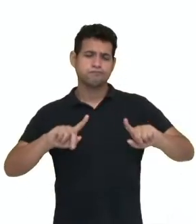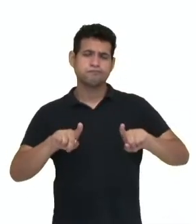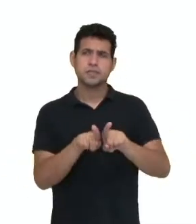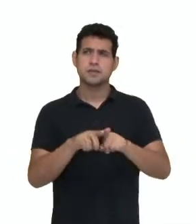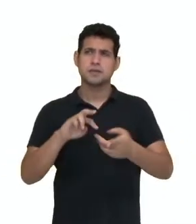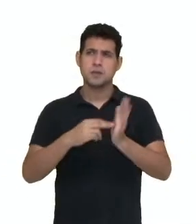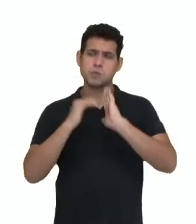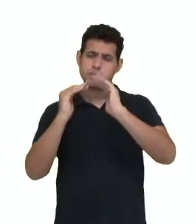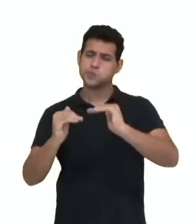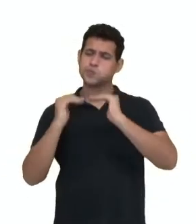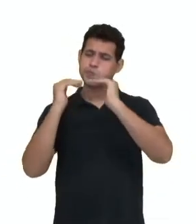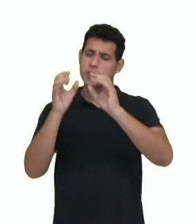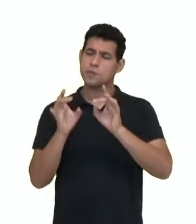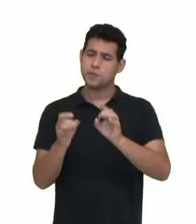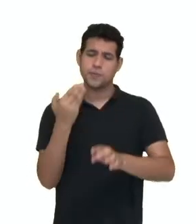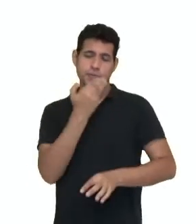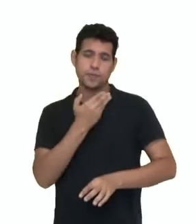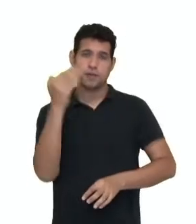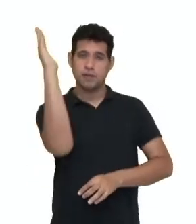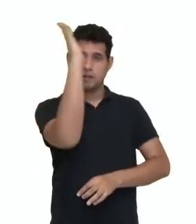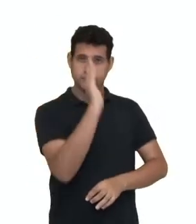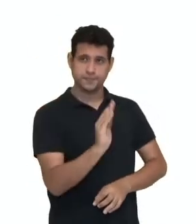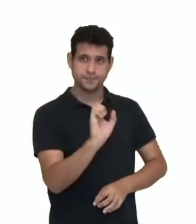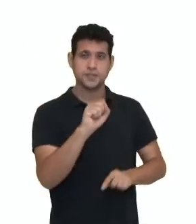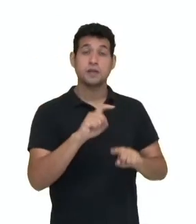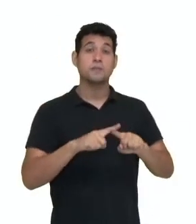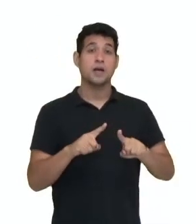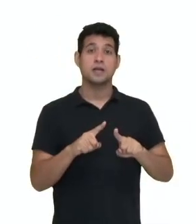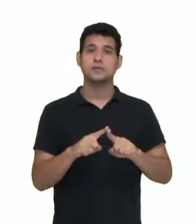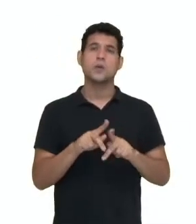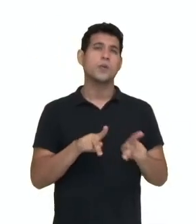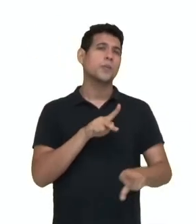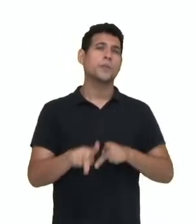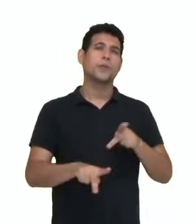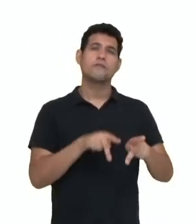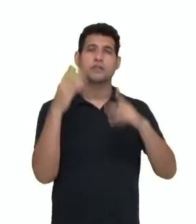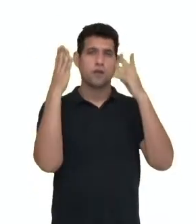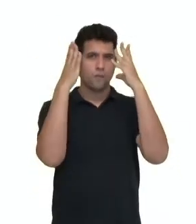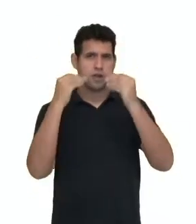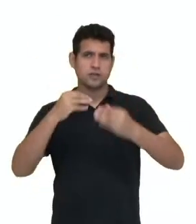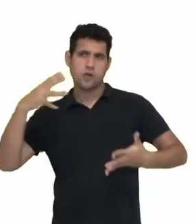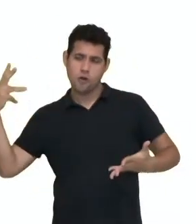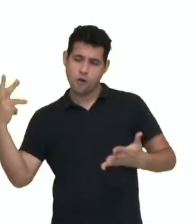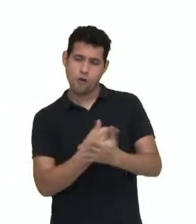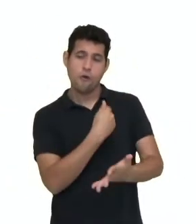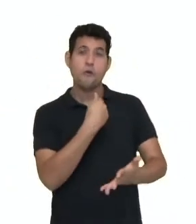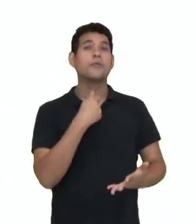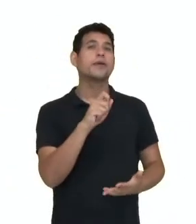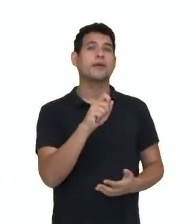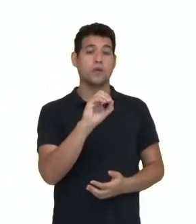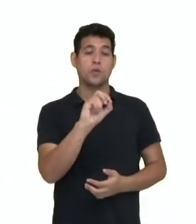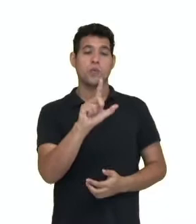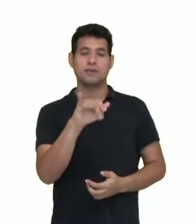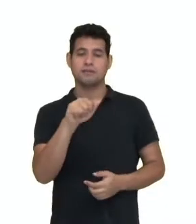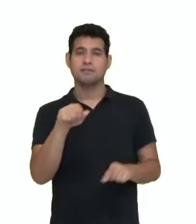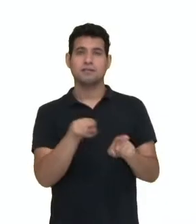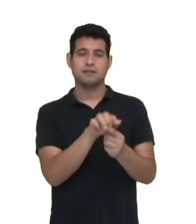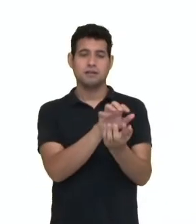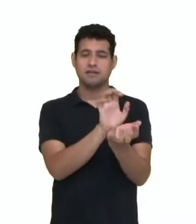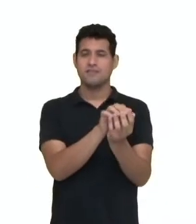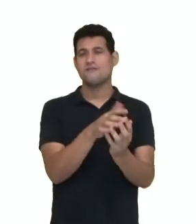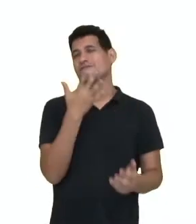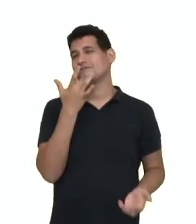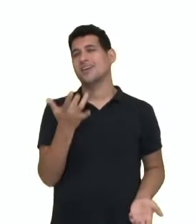dos grandes produtores de açúcar do Brasil. Os holandeses conquistaram Olinda e Recife com relativa